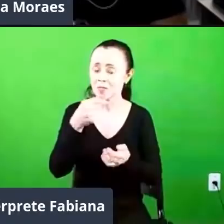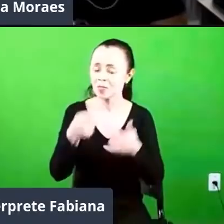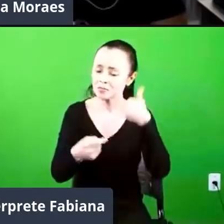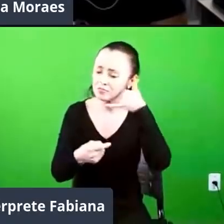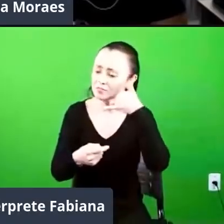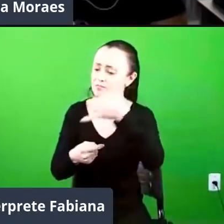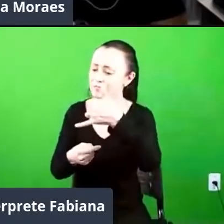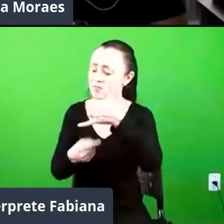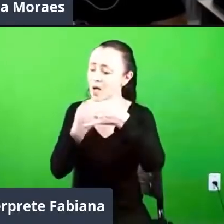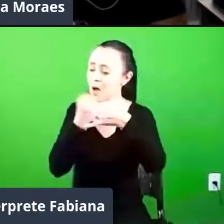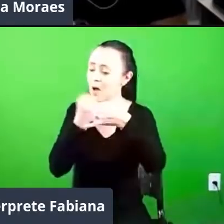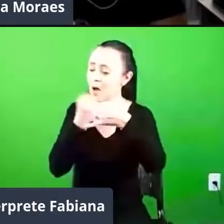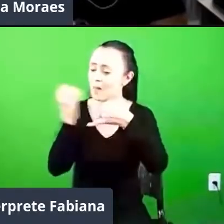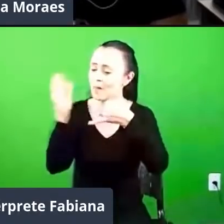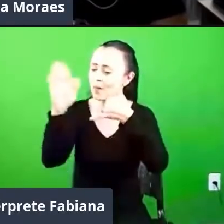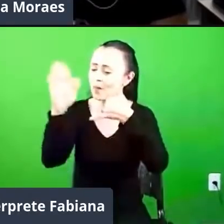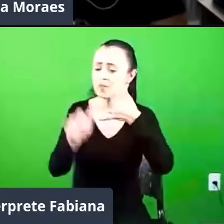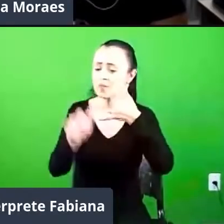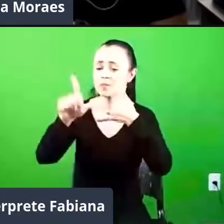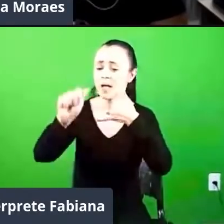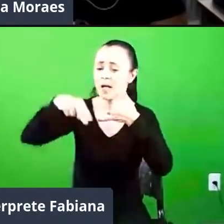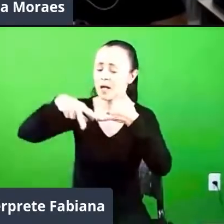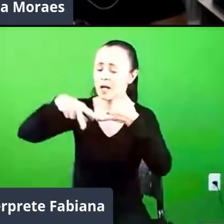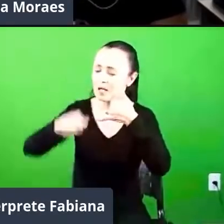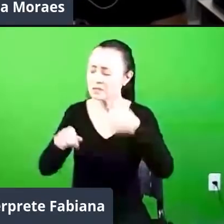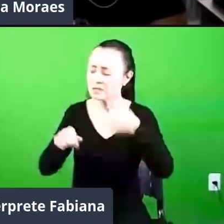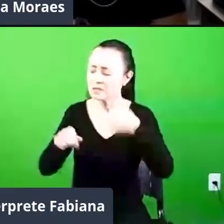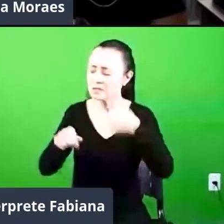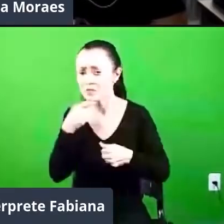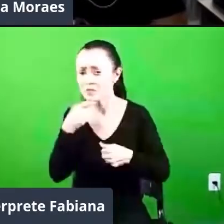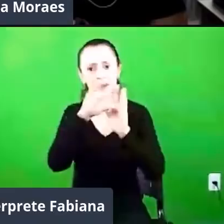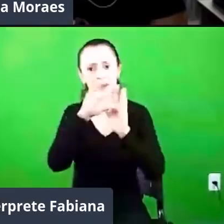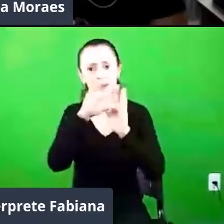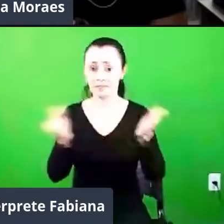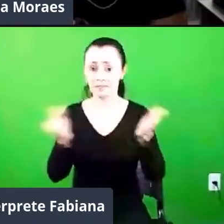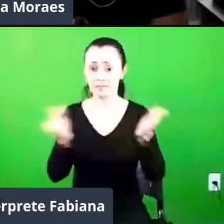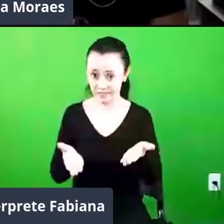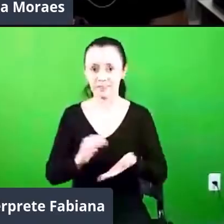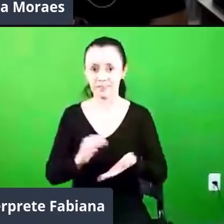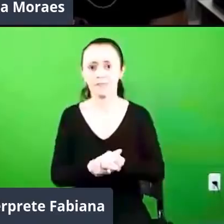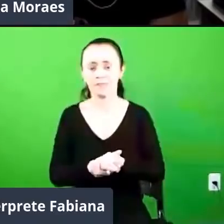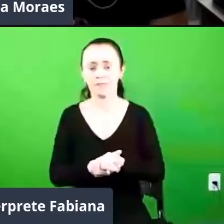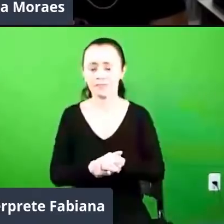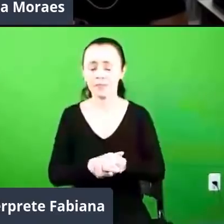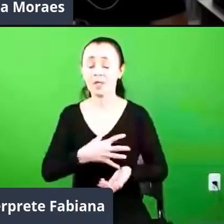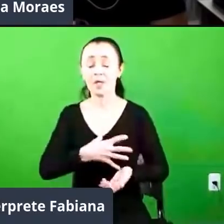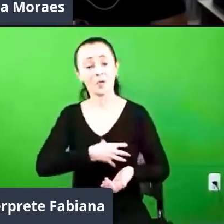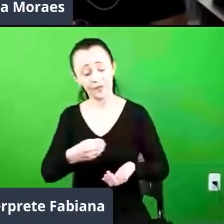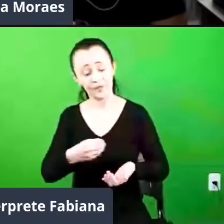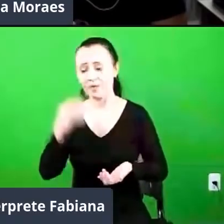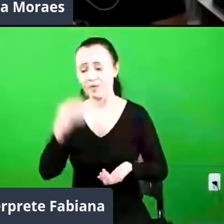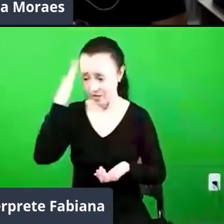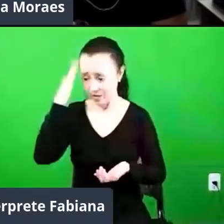eu sou a professora Lana. Tá tendo dúvida no conteúdo de hoje? Teu filho entendeu? Ficou alguma dúvida?